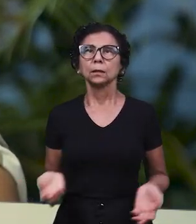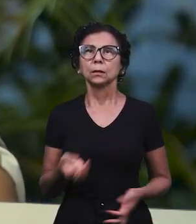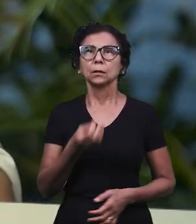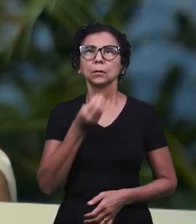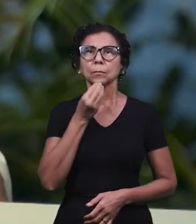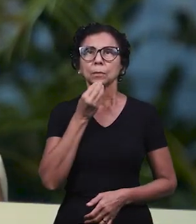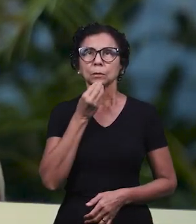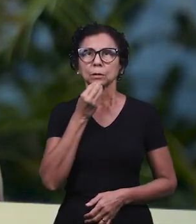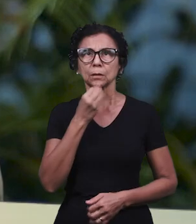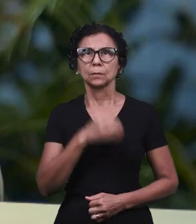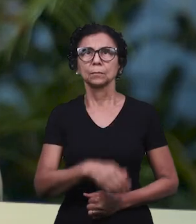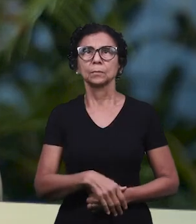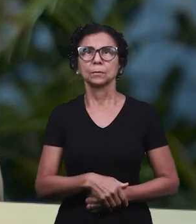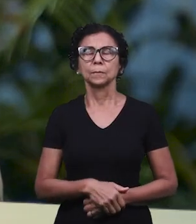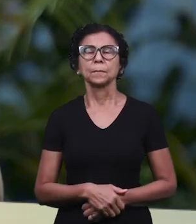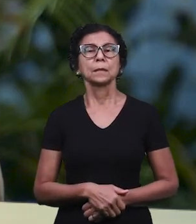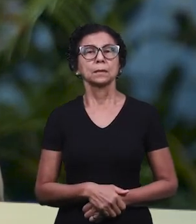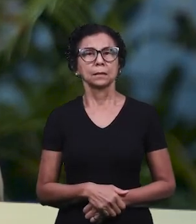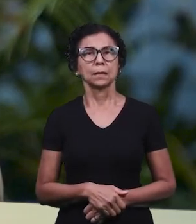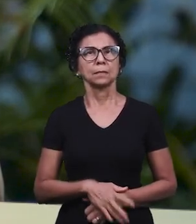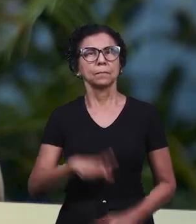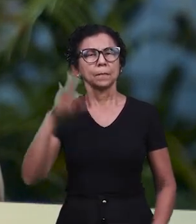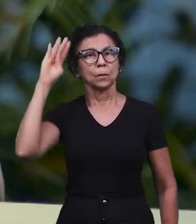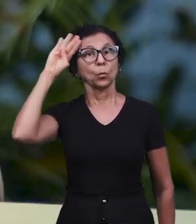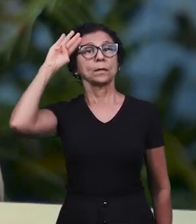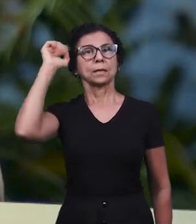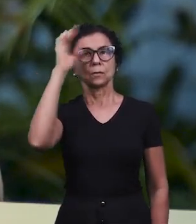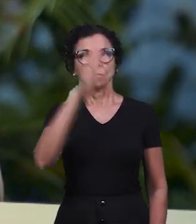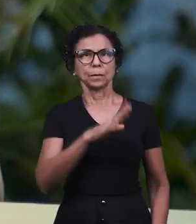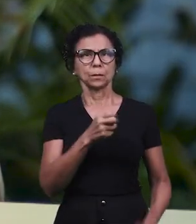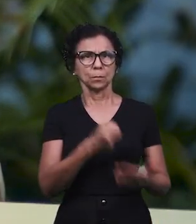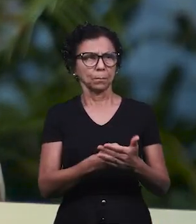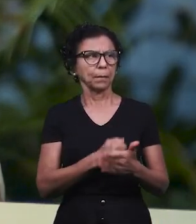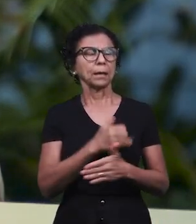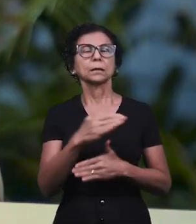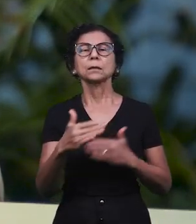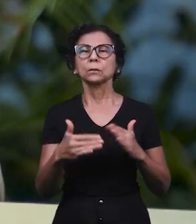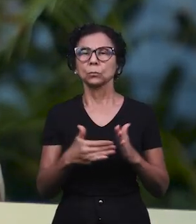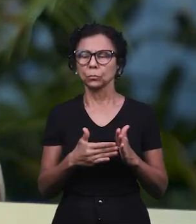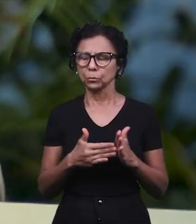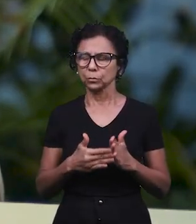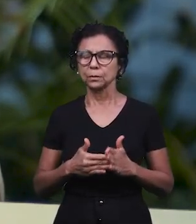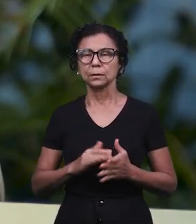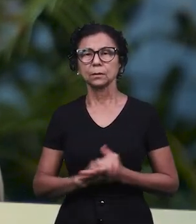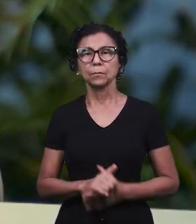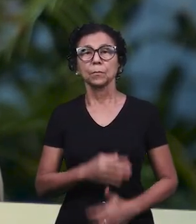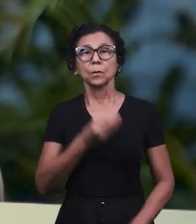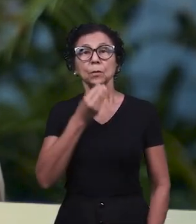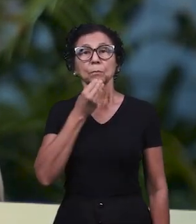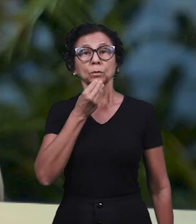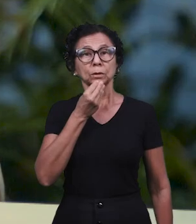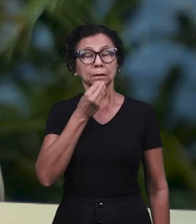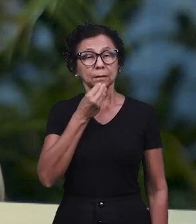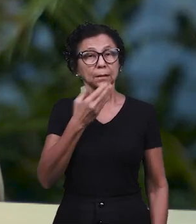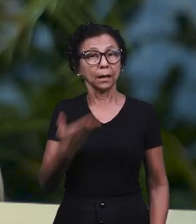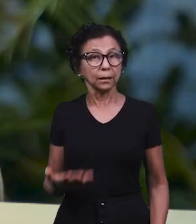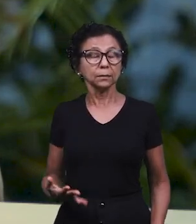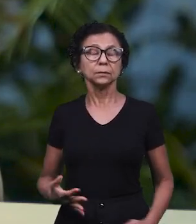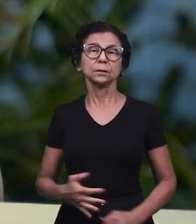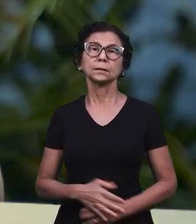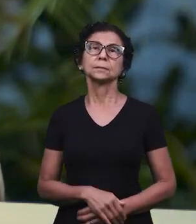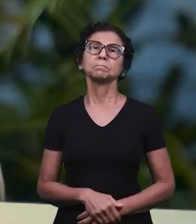pelo Exército Brasileiro. Patrocinado pelo Exército Brasileiro. Então essas oportunidades eu vejo como oportunidades que